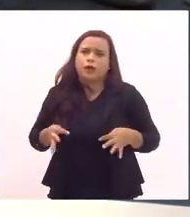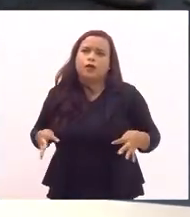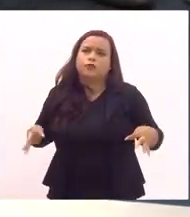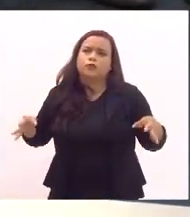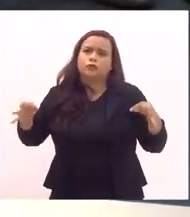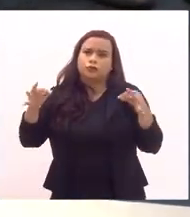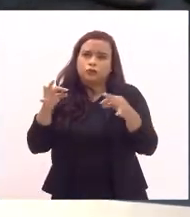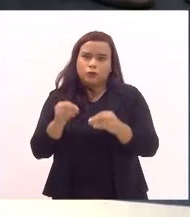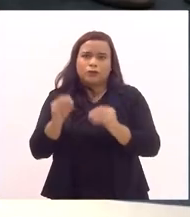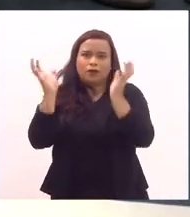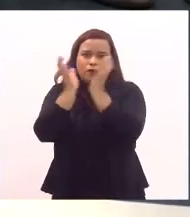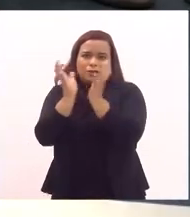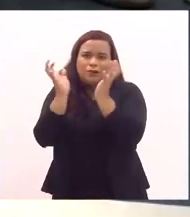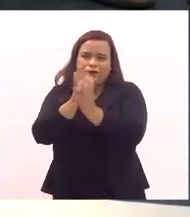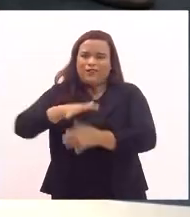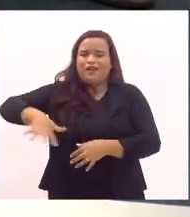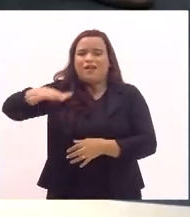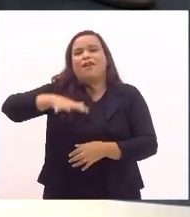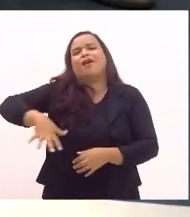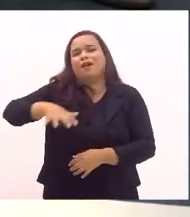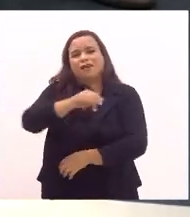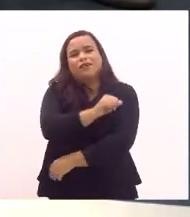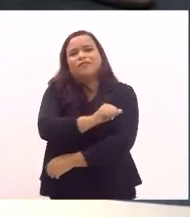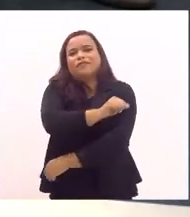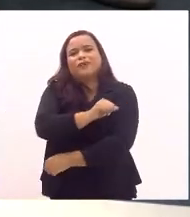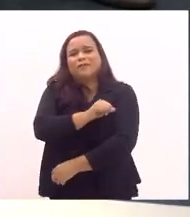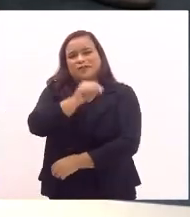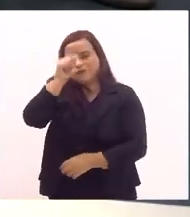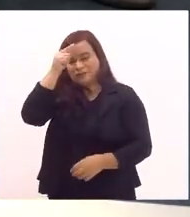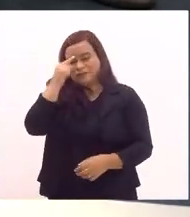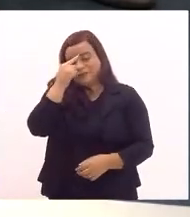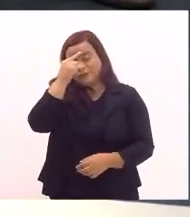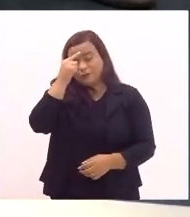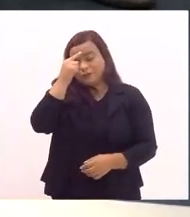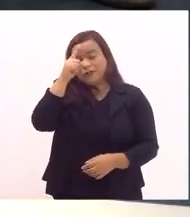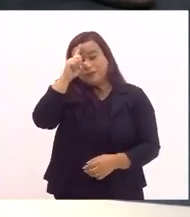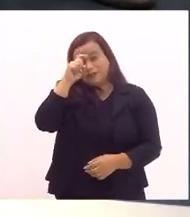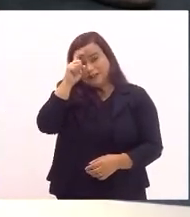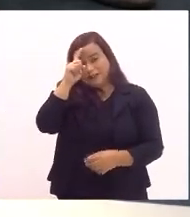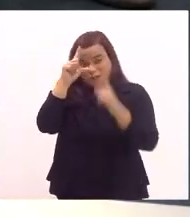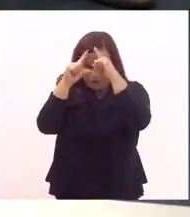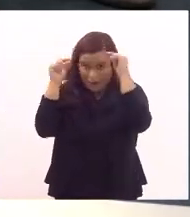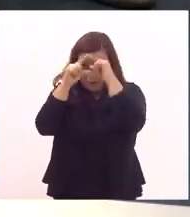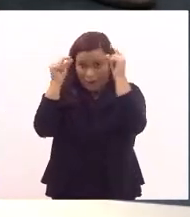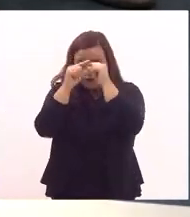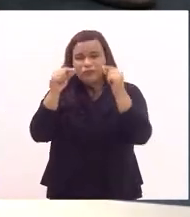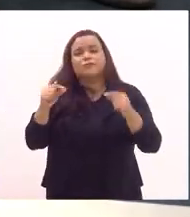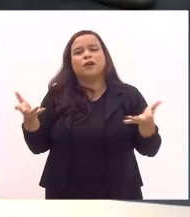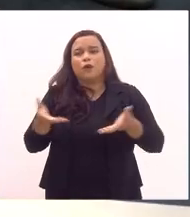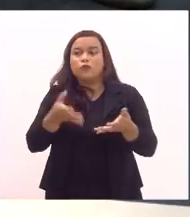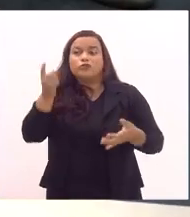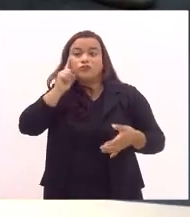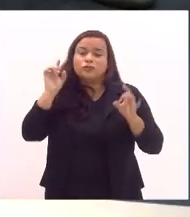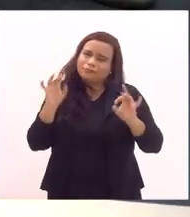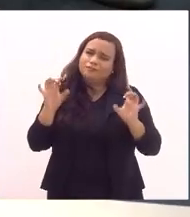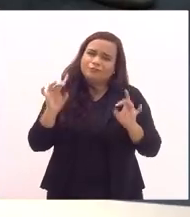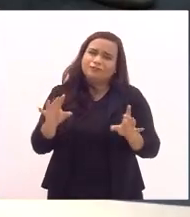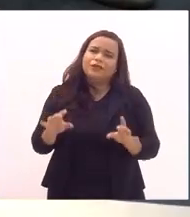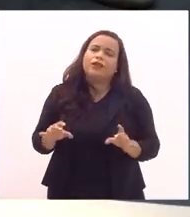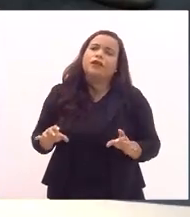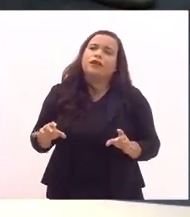toda categoria de enfermagem pela data de hoje e auxiliares de enfermagem